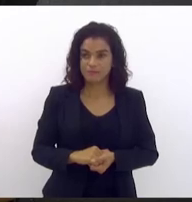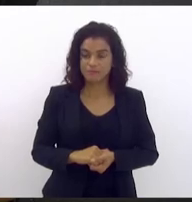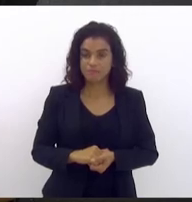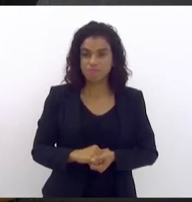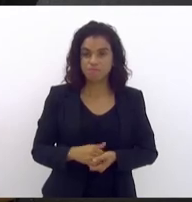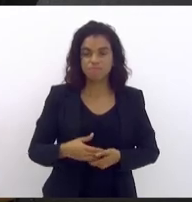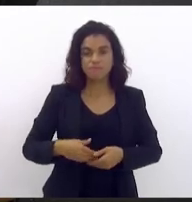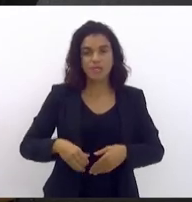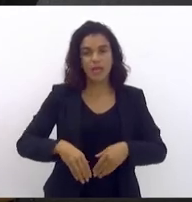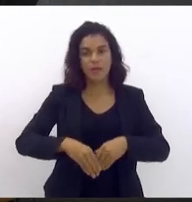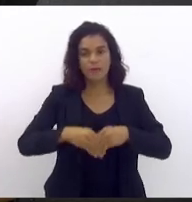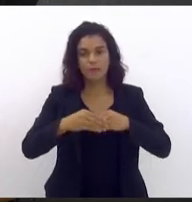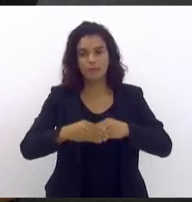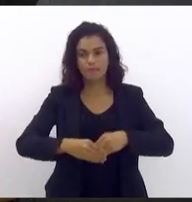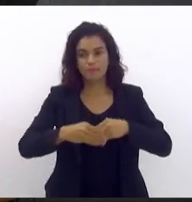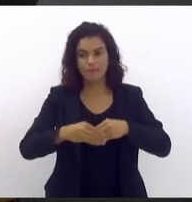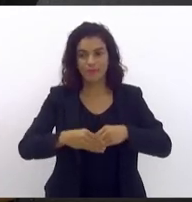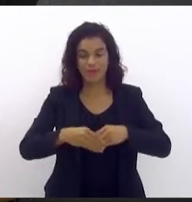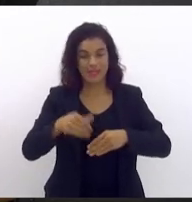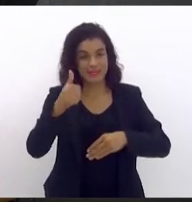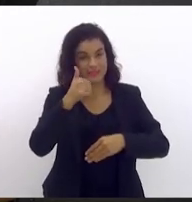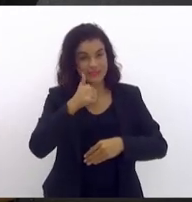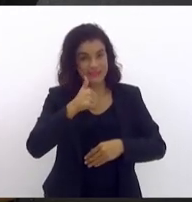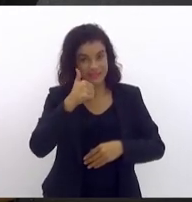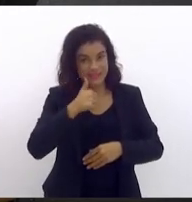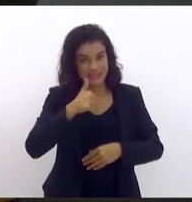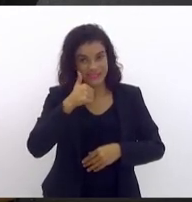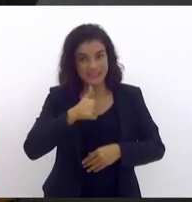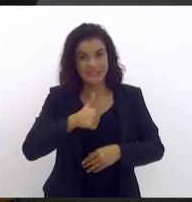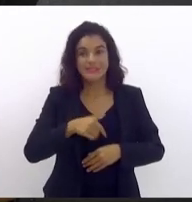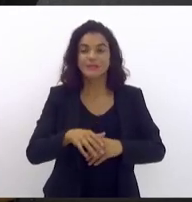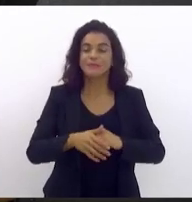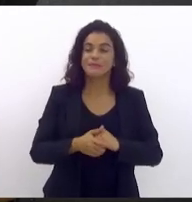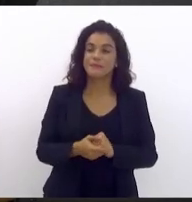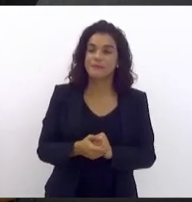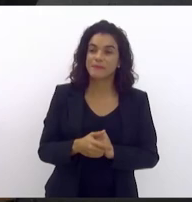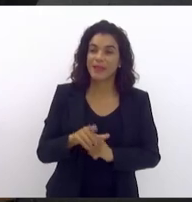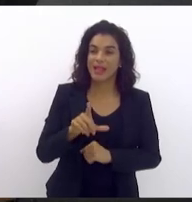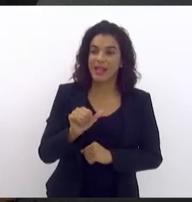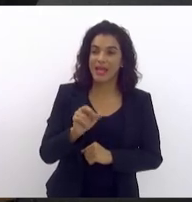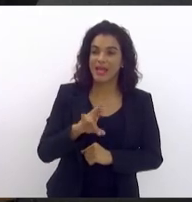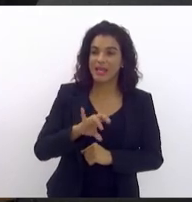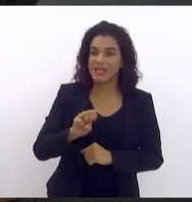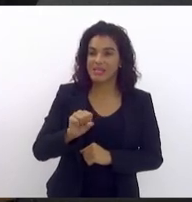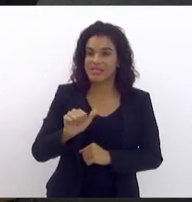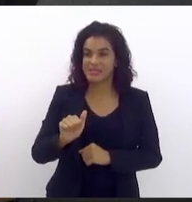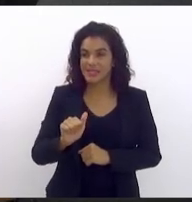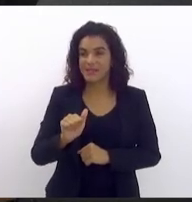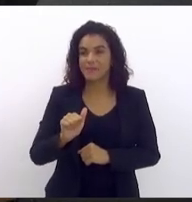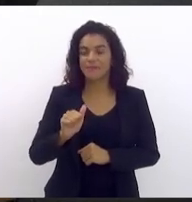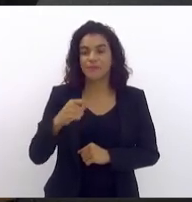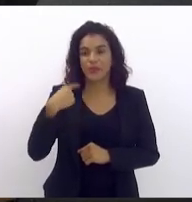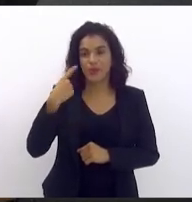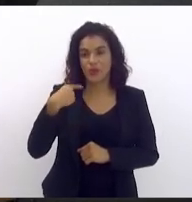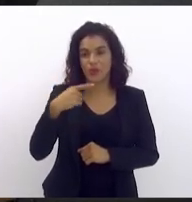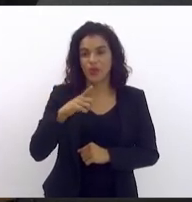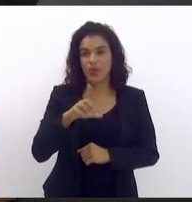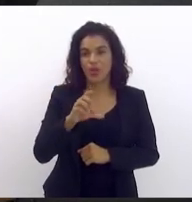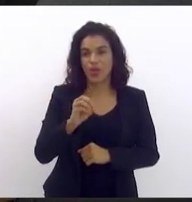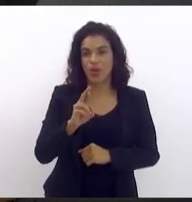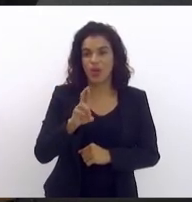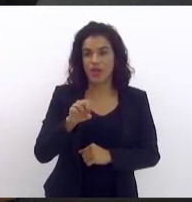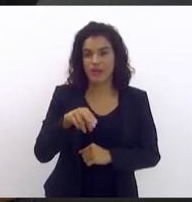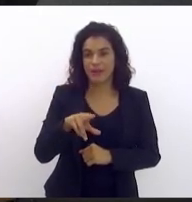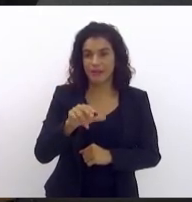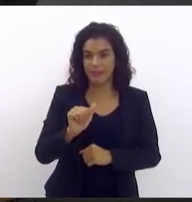quero saudar aqui as moças as meninas aqui da mesa Larissa D Lorena que é uma juíza também tão